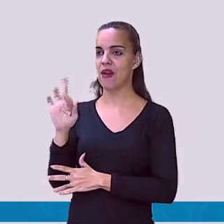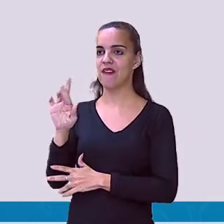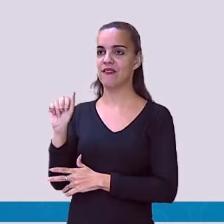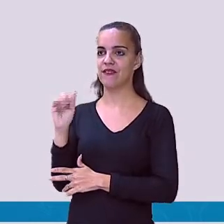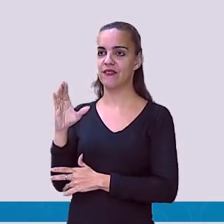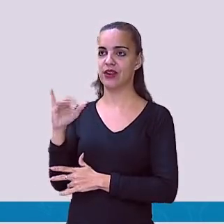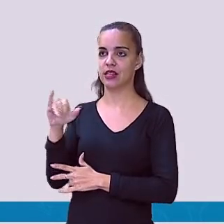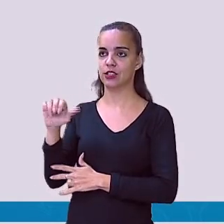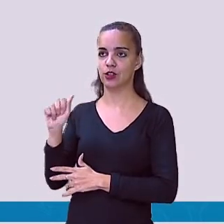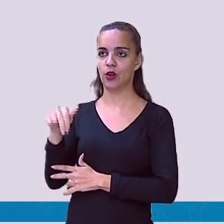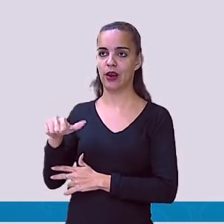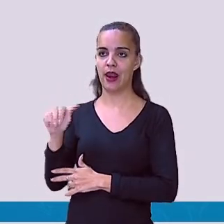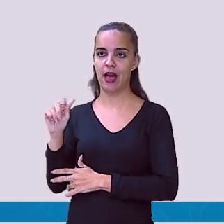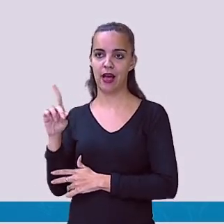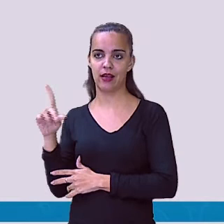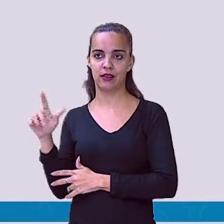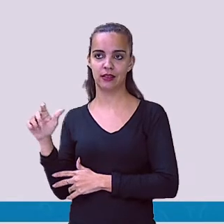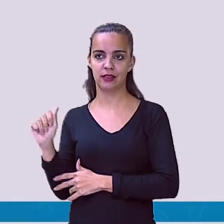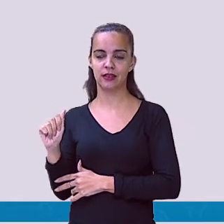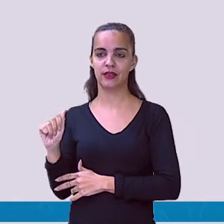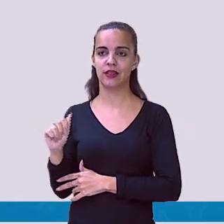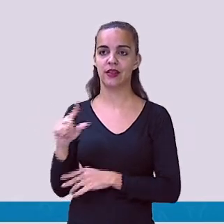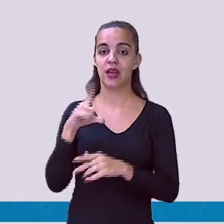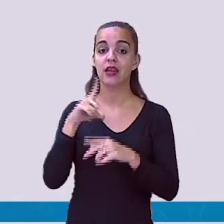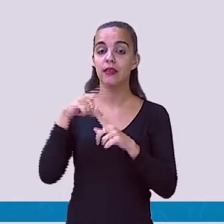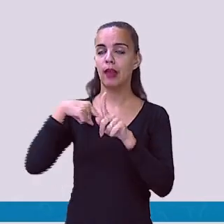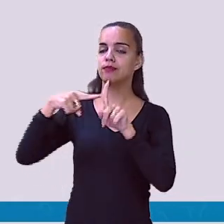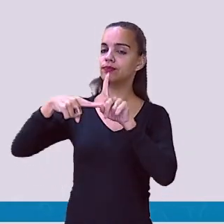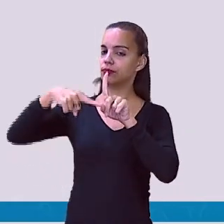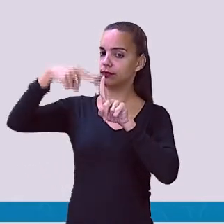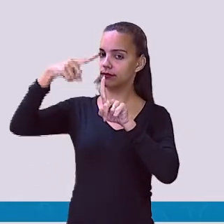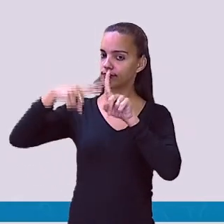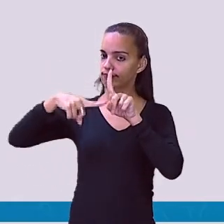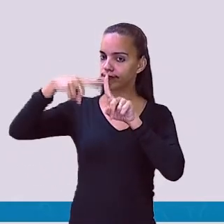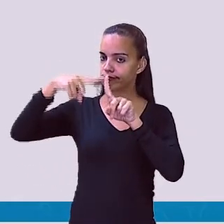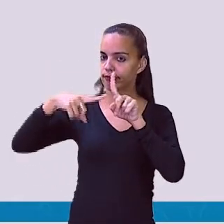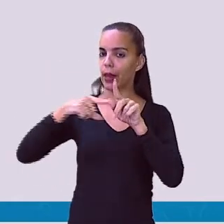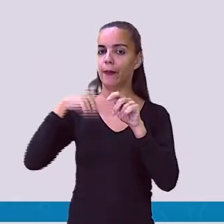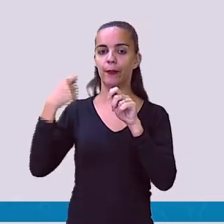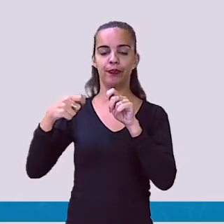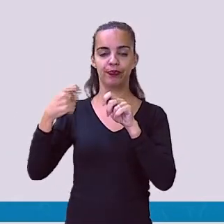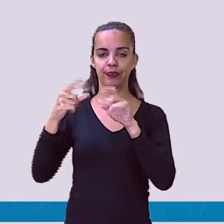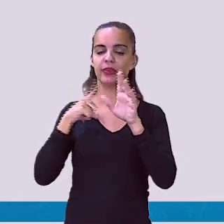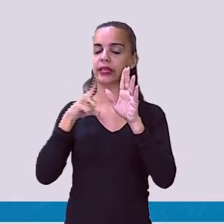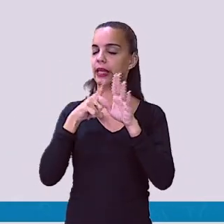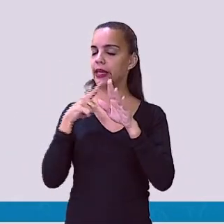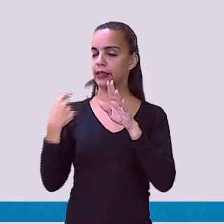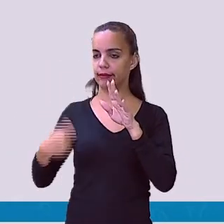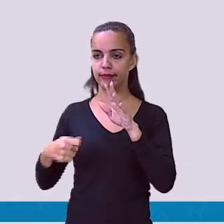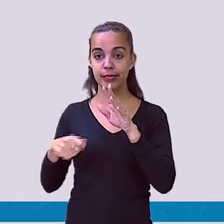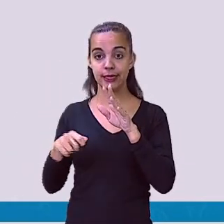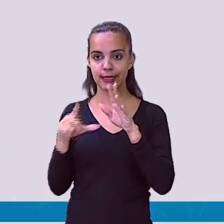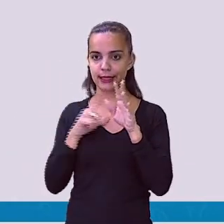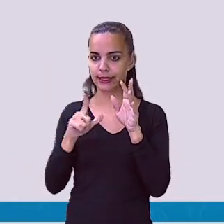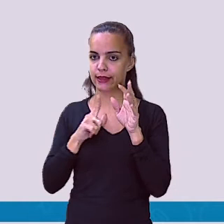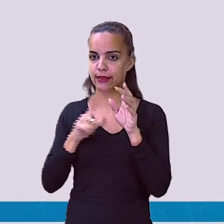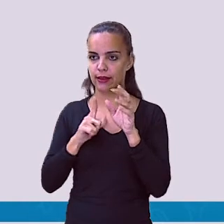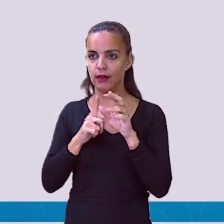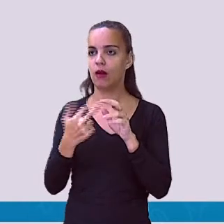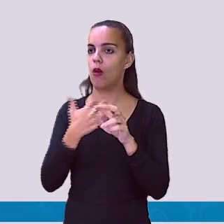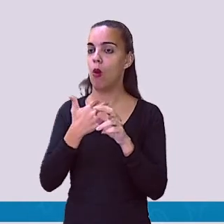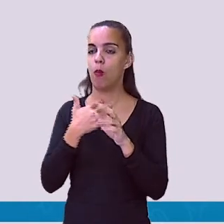ter eficiência. O termômetro, para poder indicar a temperatura de ebulição. Aí,